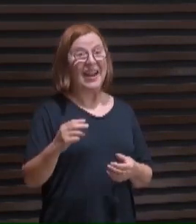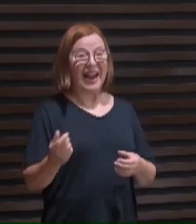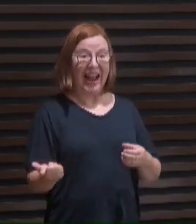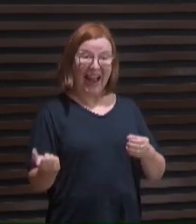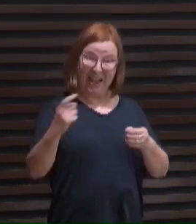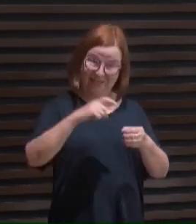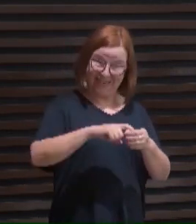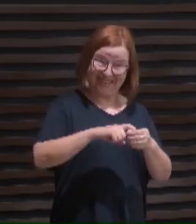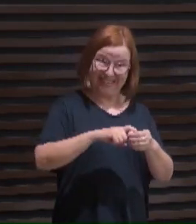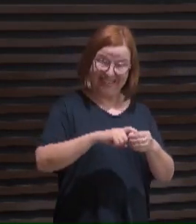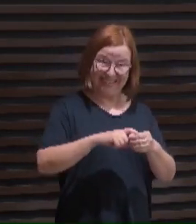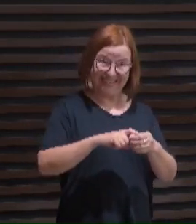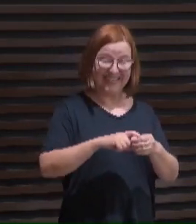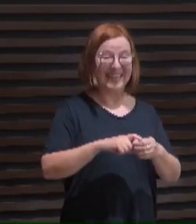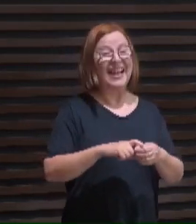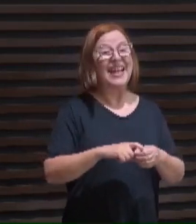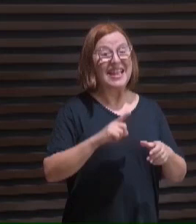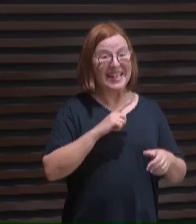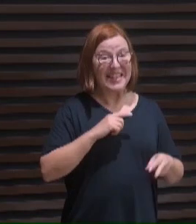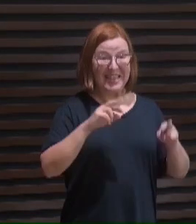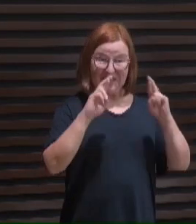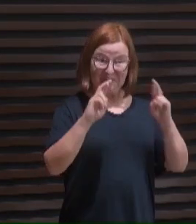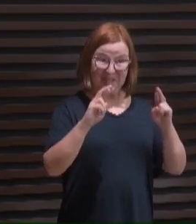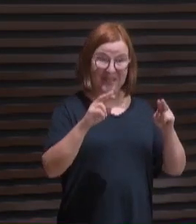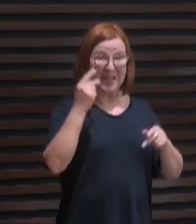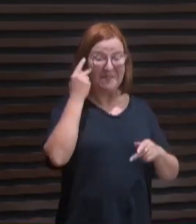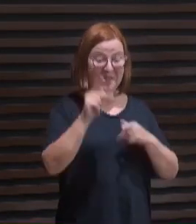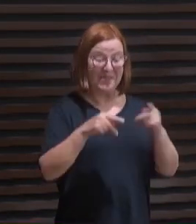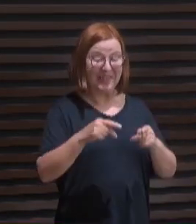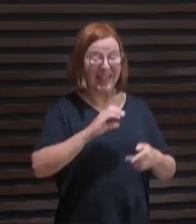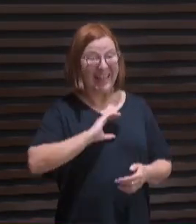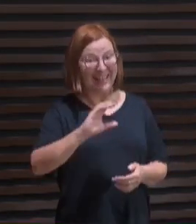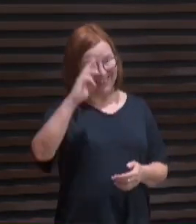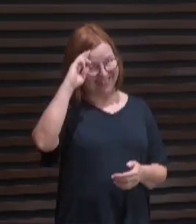há esperança para aqueles que confiam no Senhor. Agora ele diz que as pessoas serão